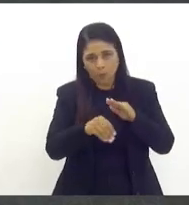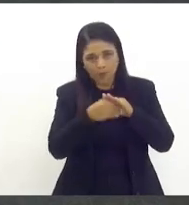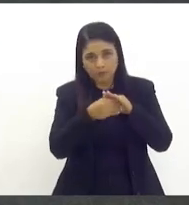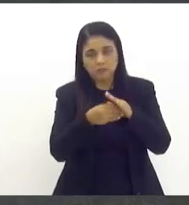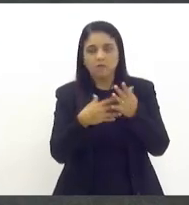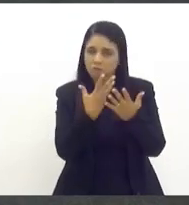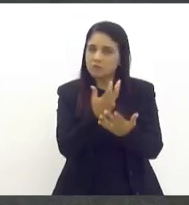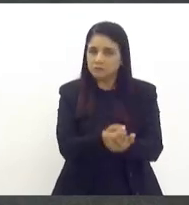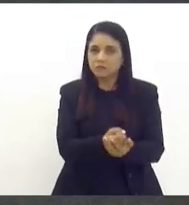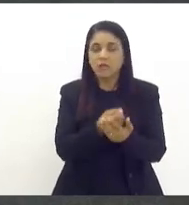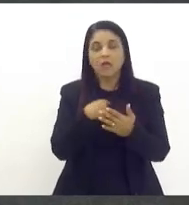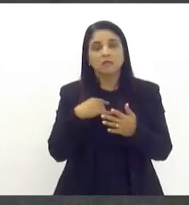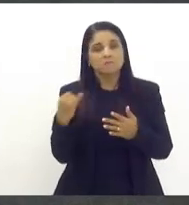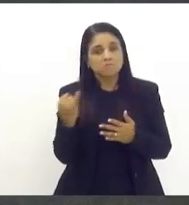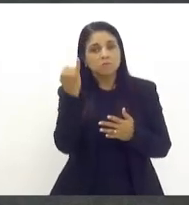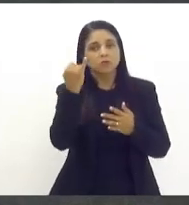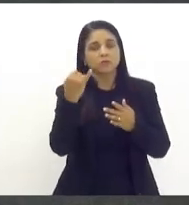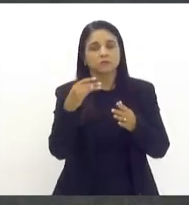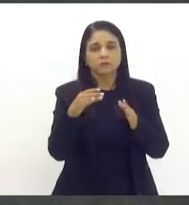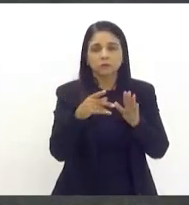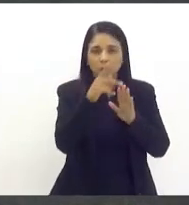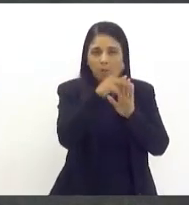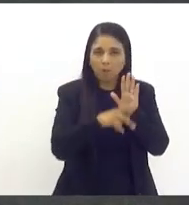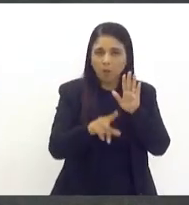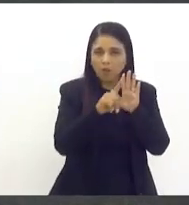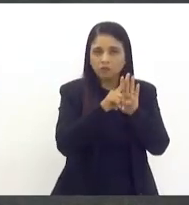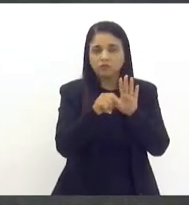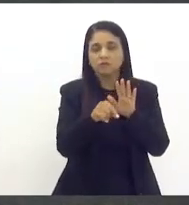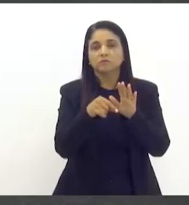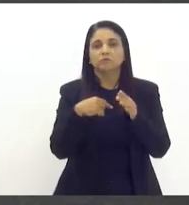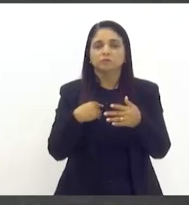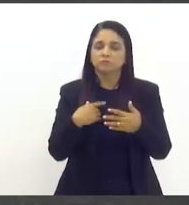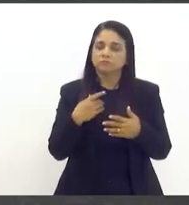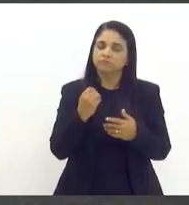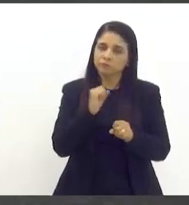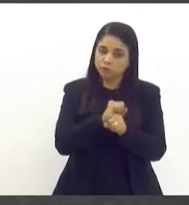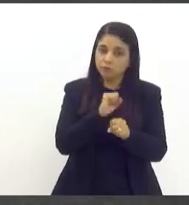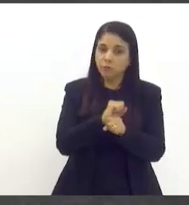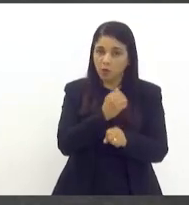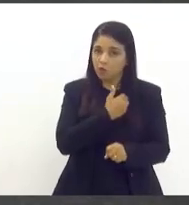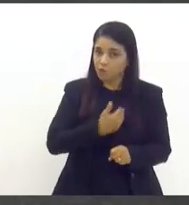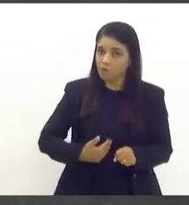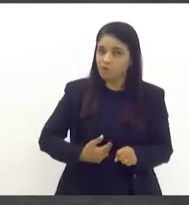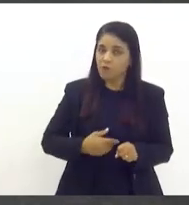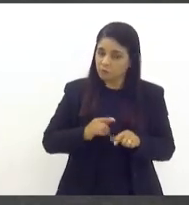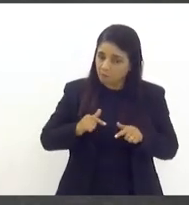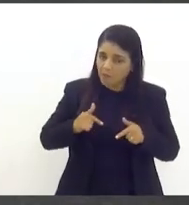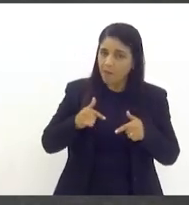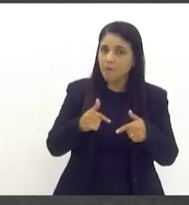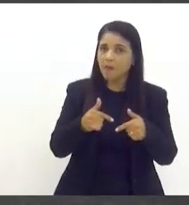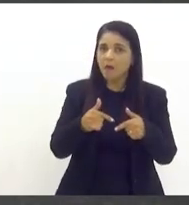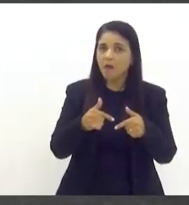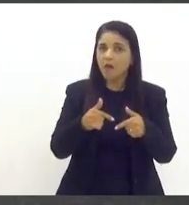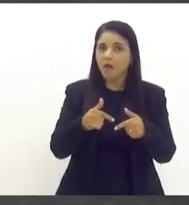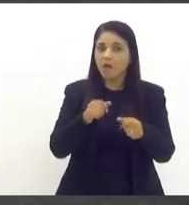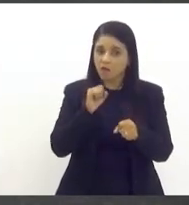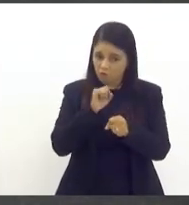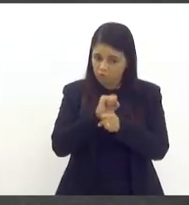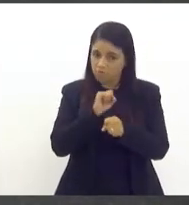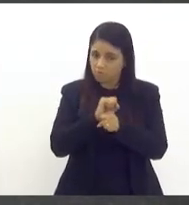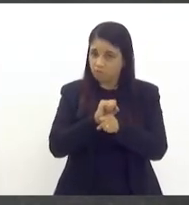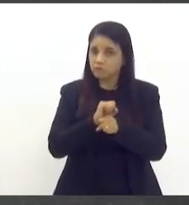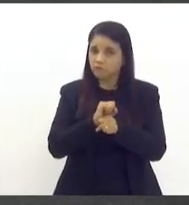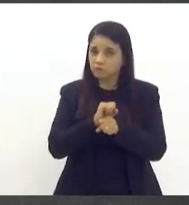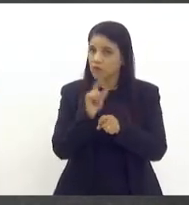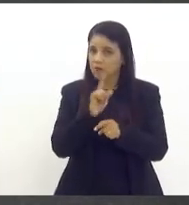a importância do projeto esperar que vamos esperar que o governo faça e dizer que nós vamos cobrar é esperar no sentido de esperançar